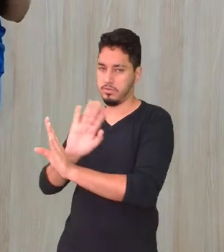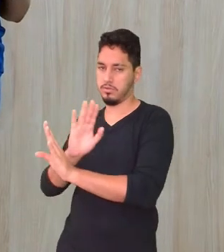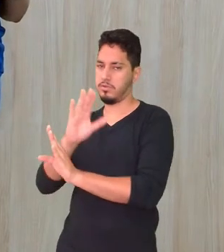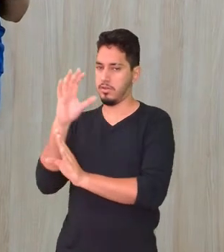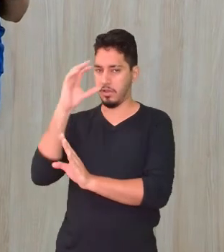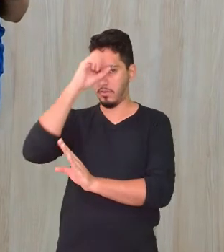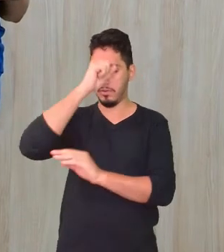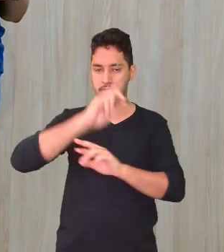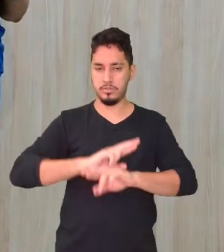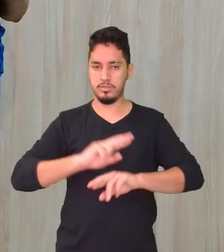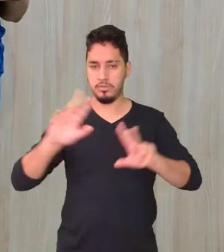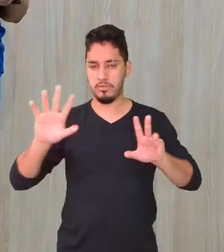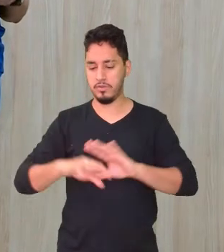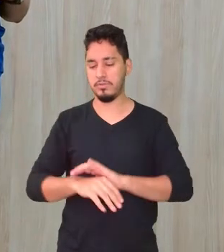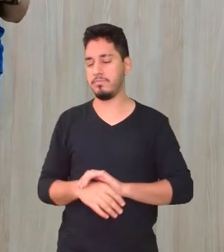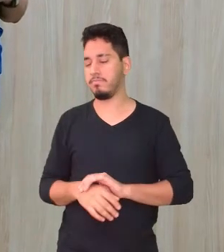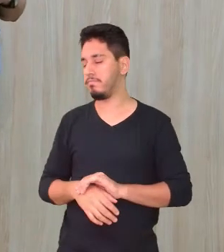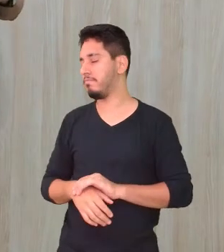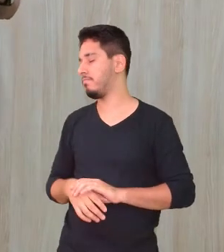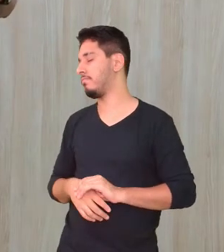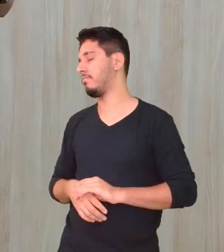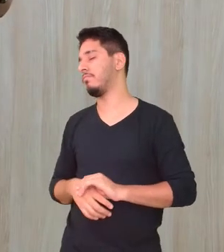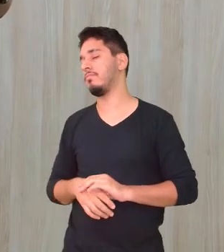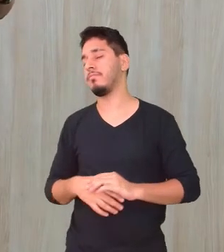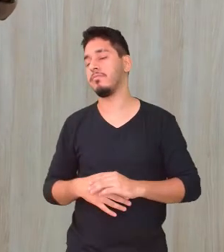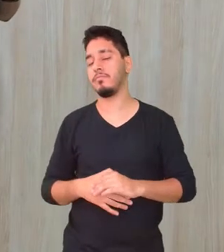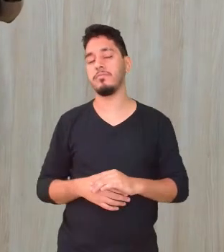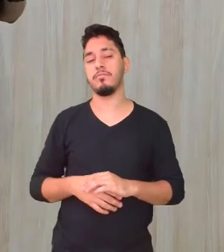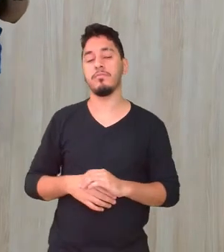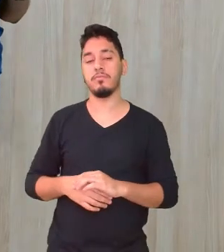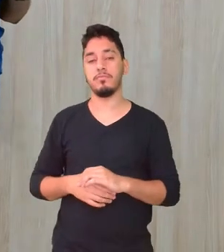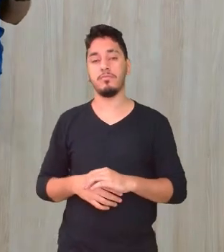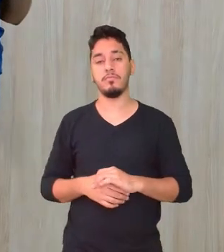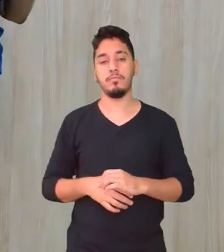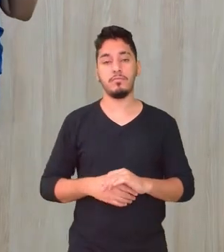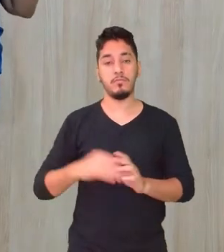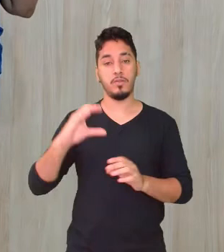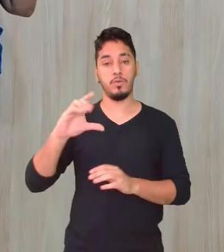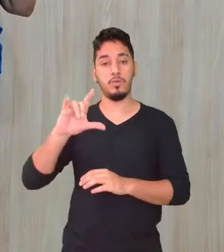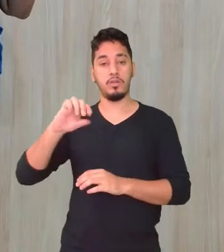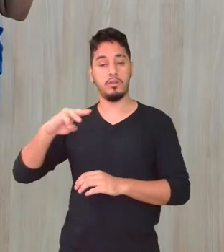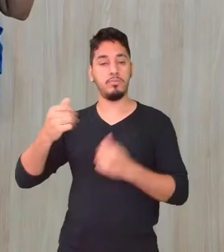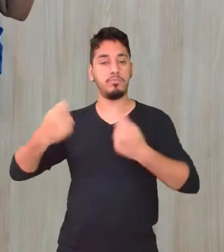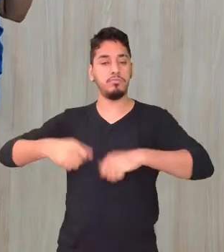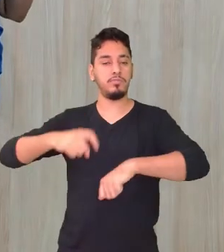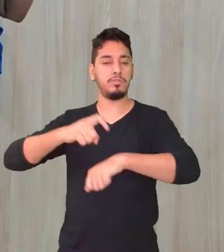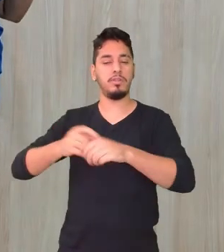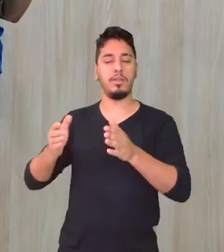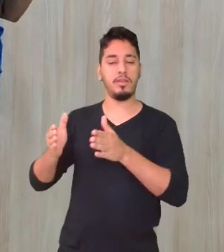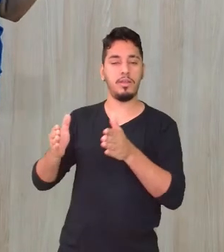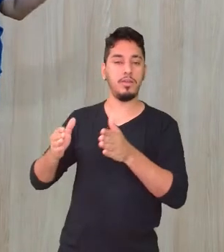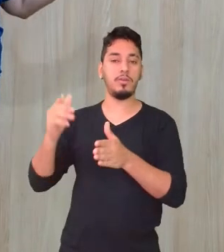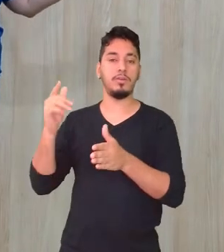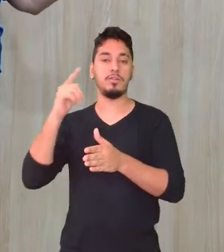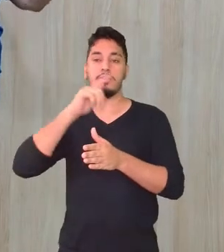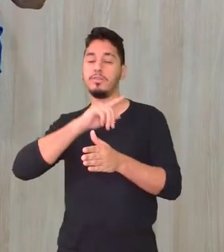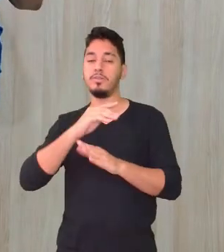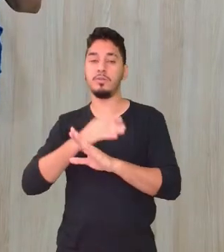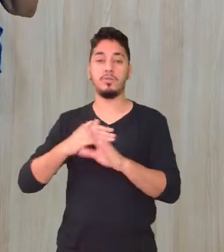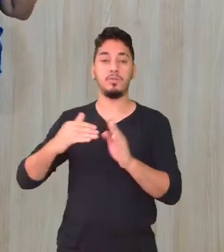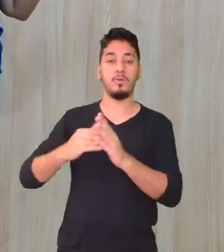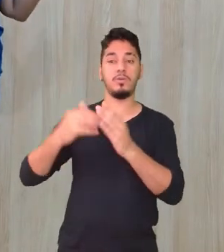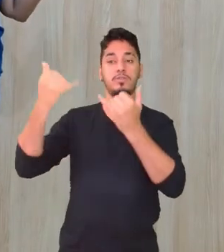aí essa diferença de clima e tempo. O clima, ele precisa ter um tempo aí estabelecido para que a gente consiga pegar, né, todas